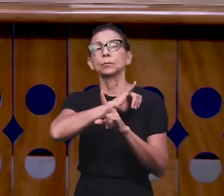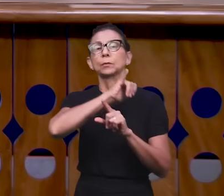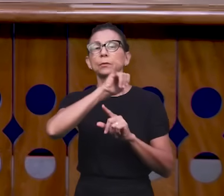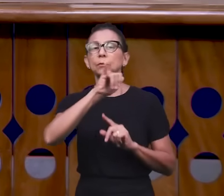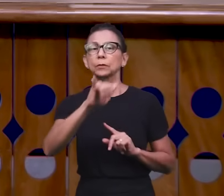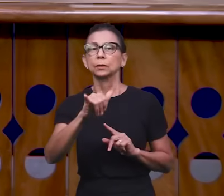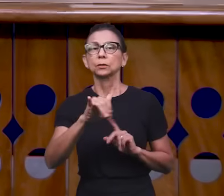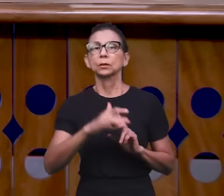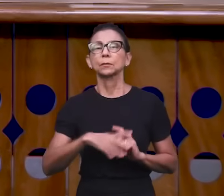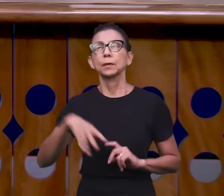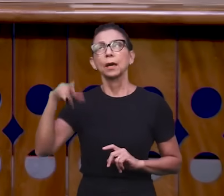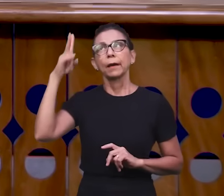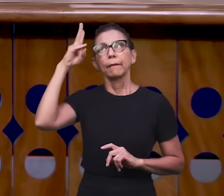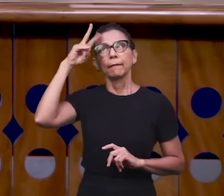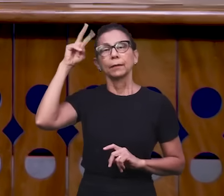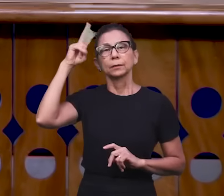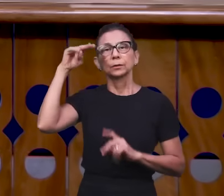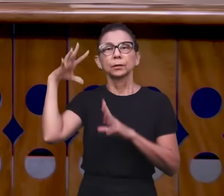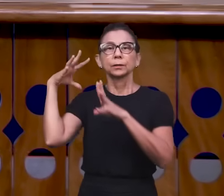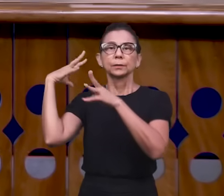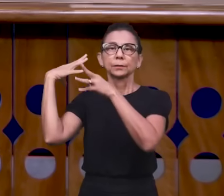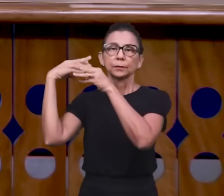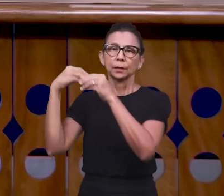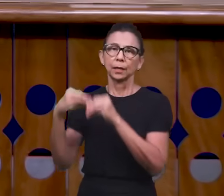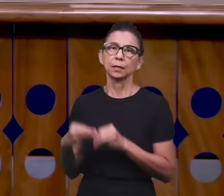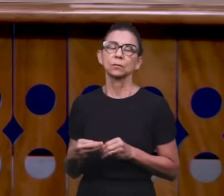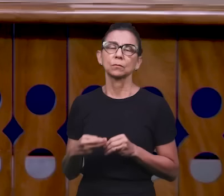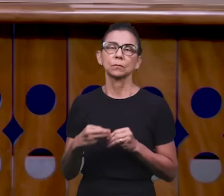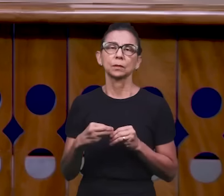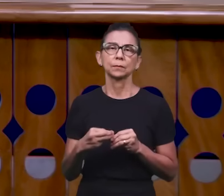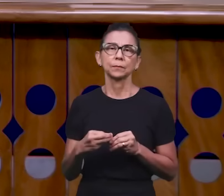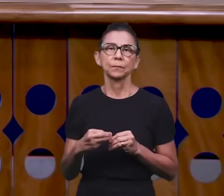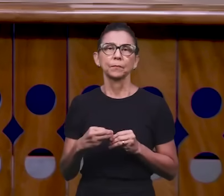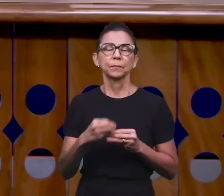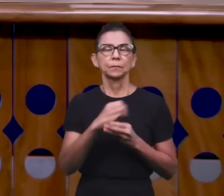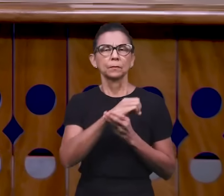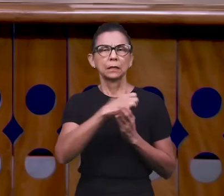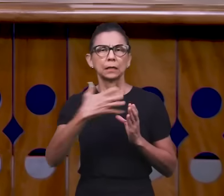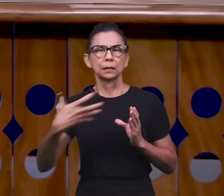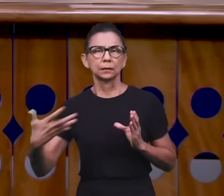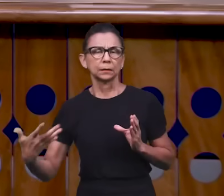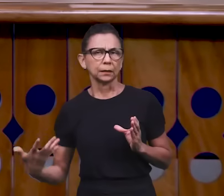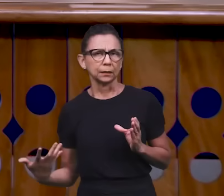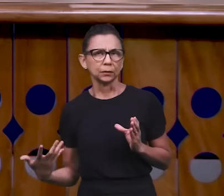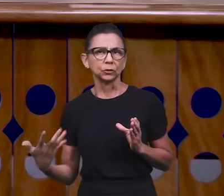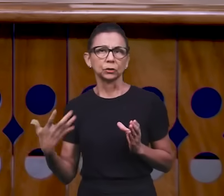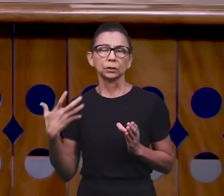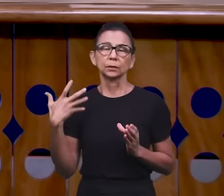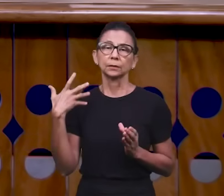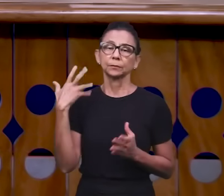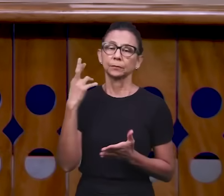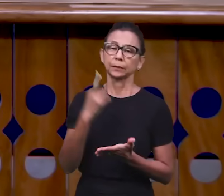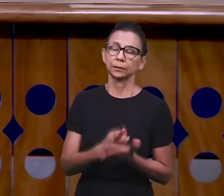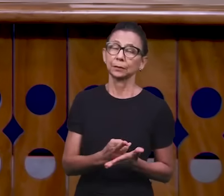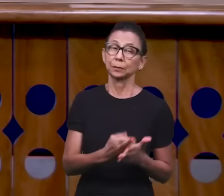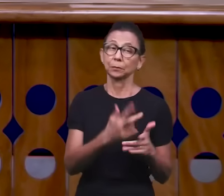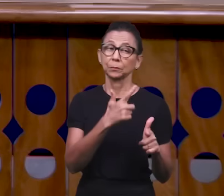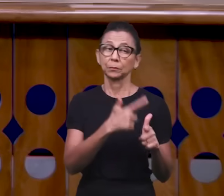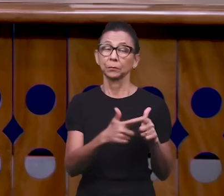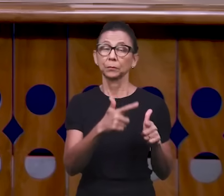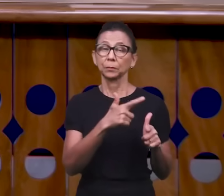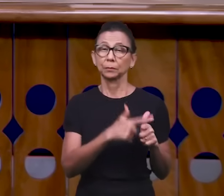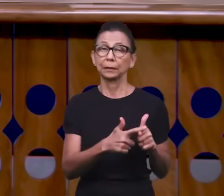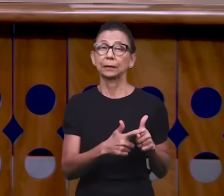poderá se resumir em vários aspectos que naturalmente trarão grandes